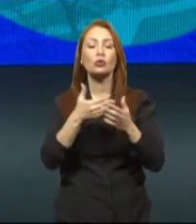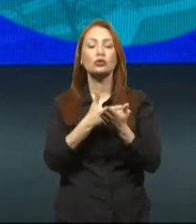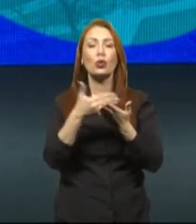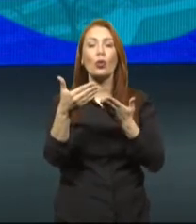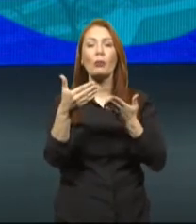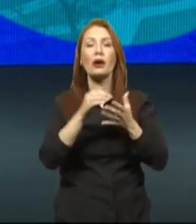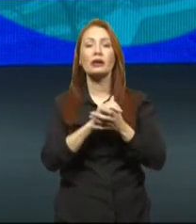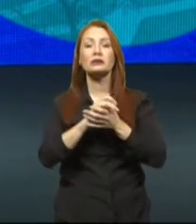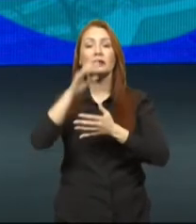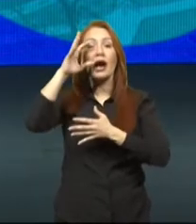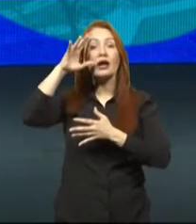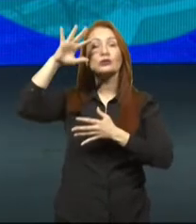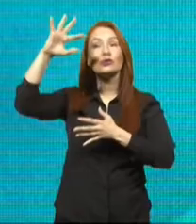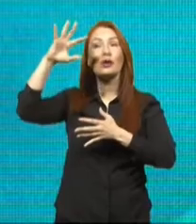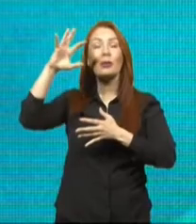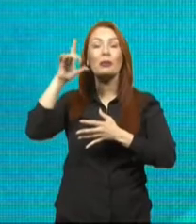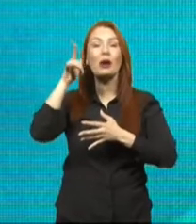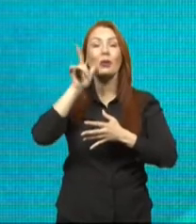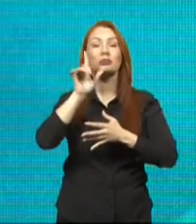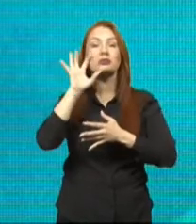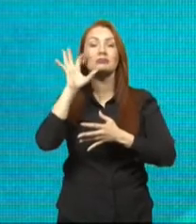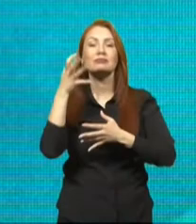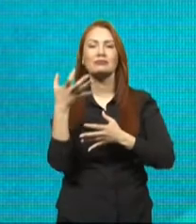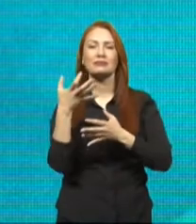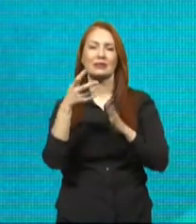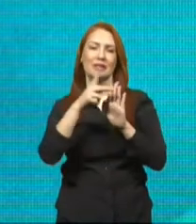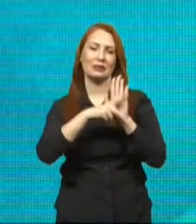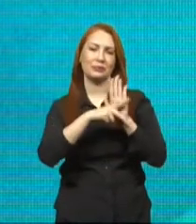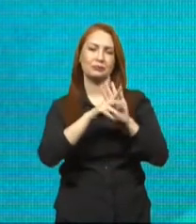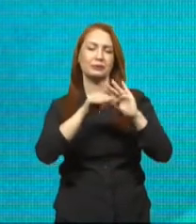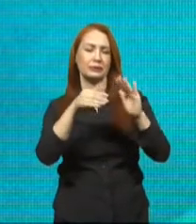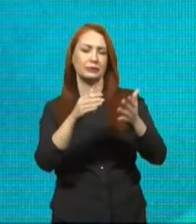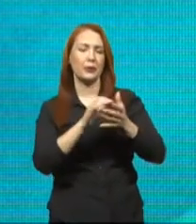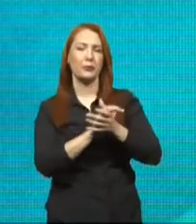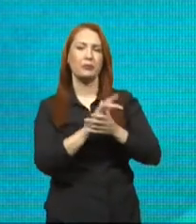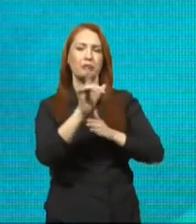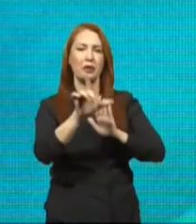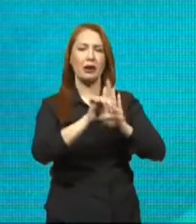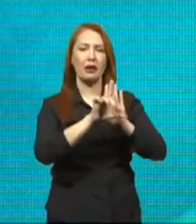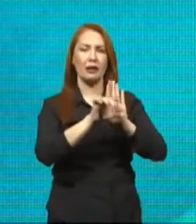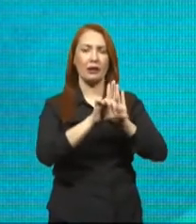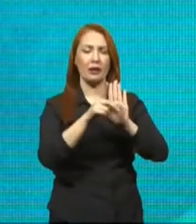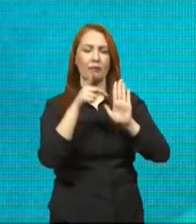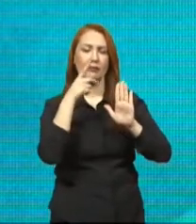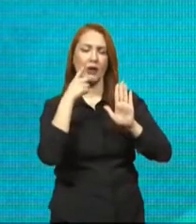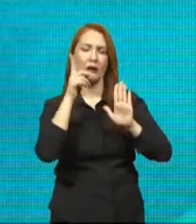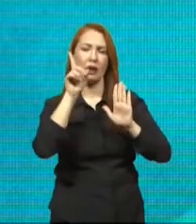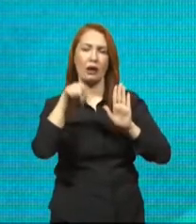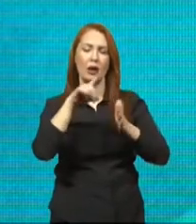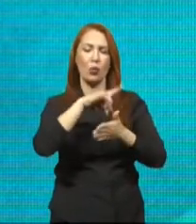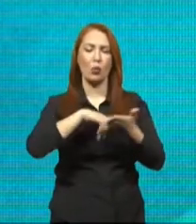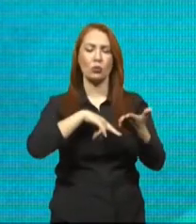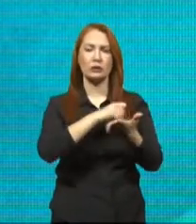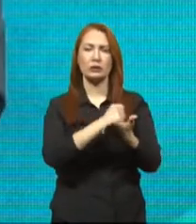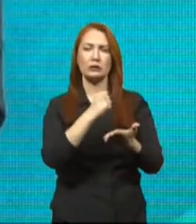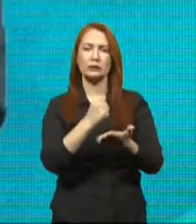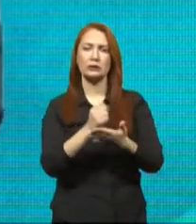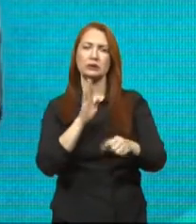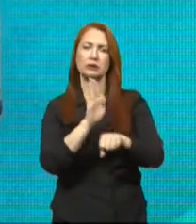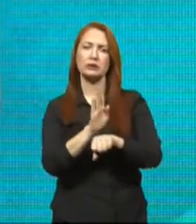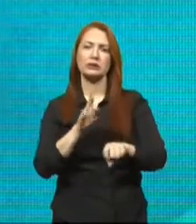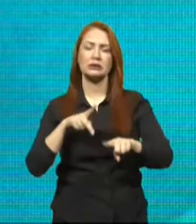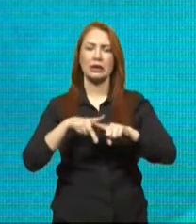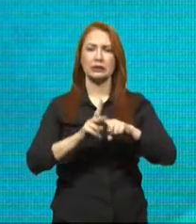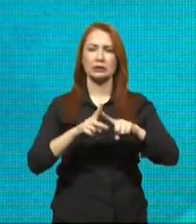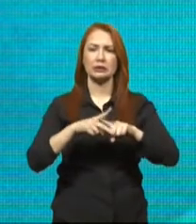com a realização desse projeto? Uma das coisas que está prevista na lei é a contratação de assistência técnica. Então, por